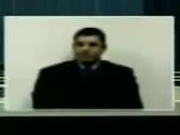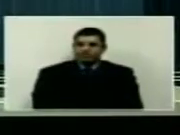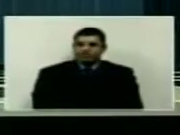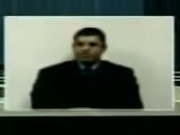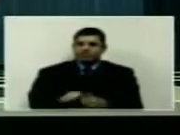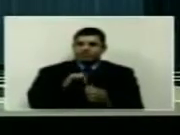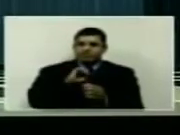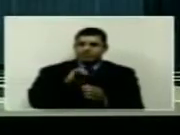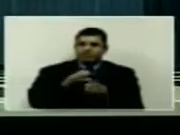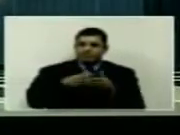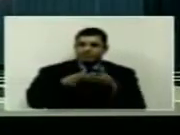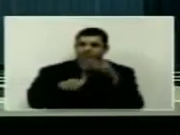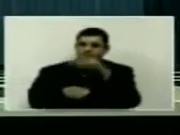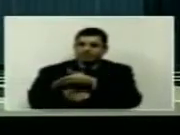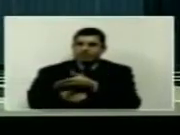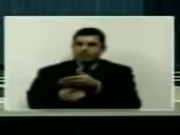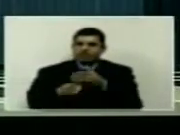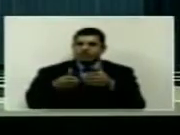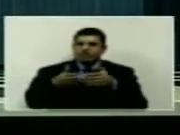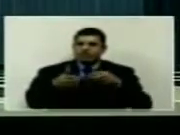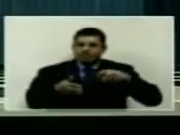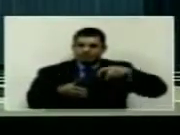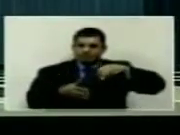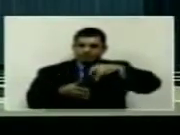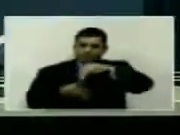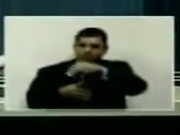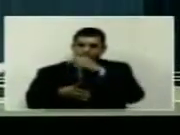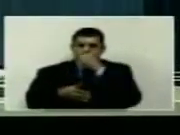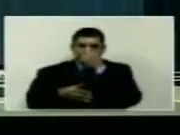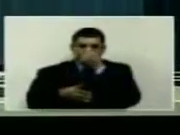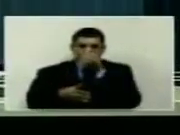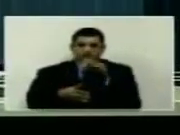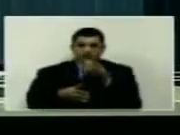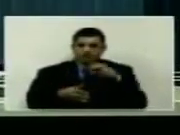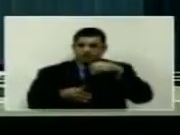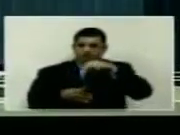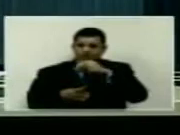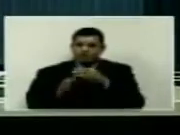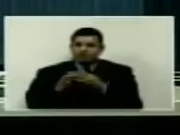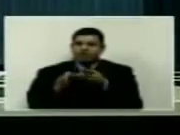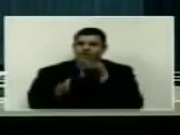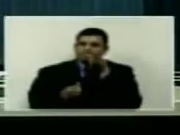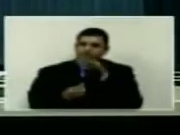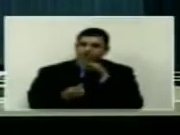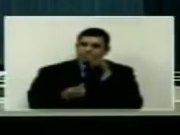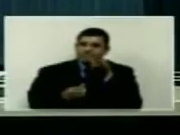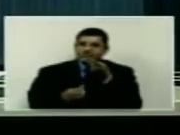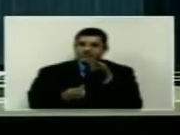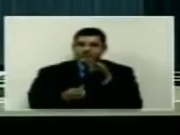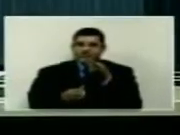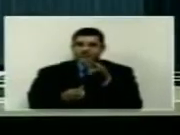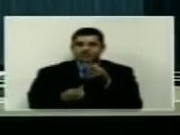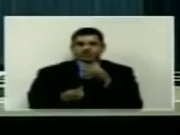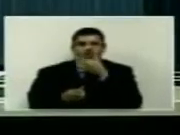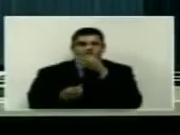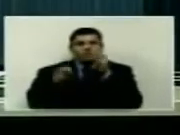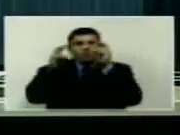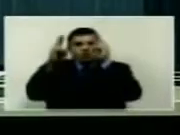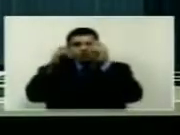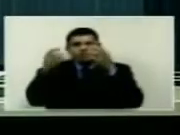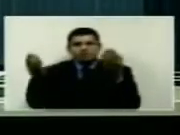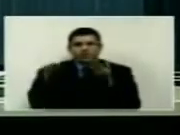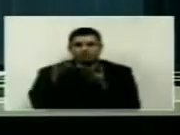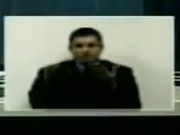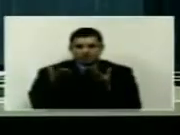e seguir a caminhada. E quero seguir a caminhada falando de um assunto que hoje